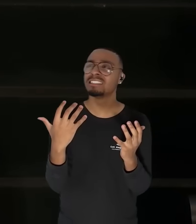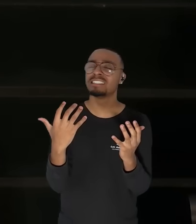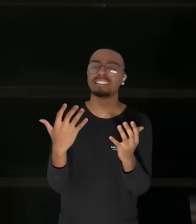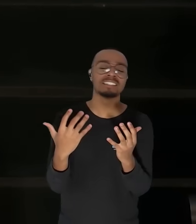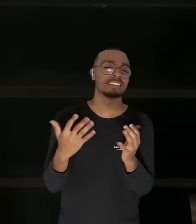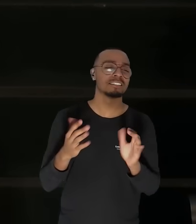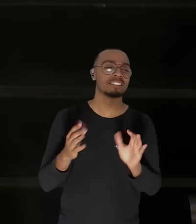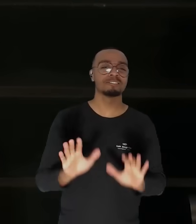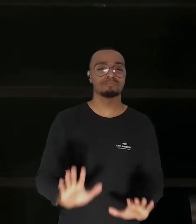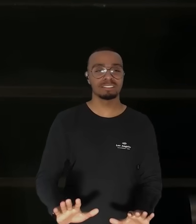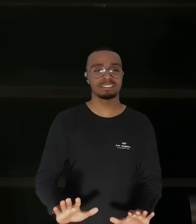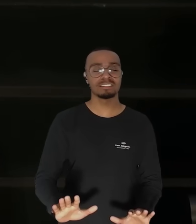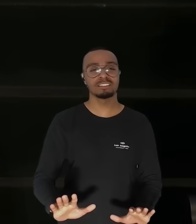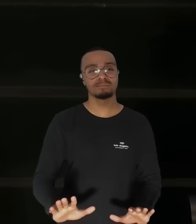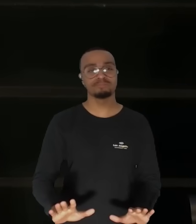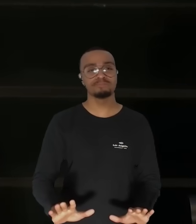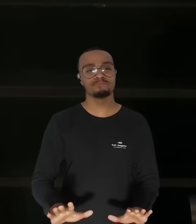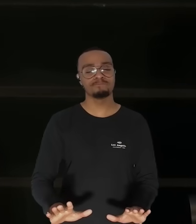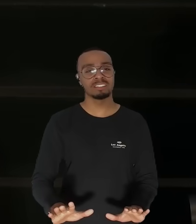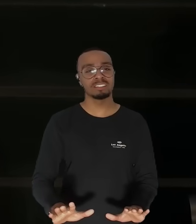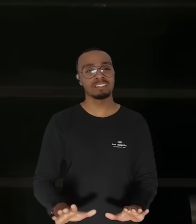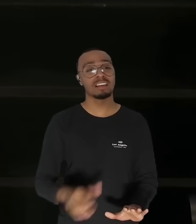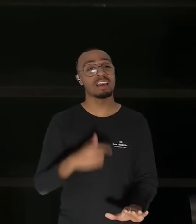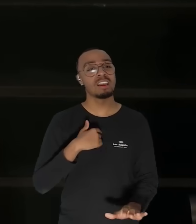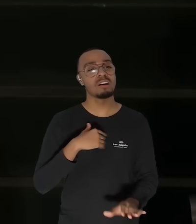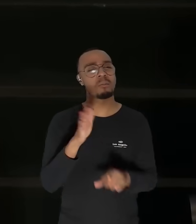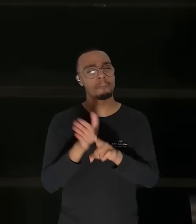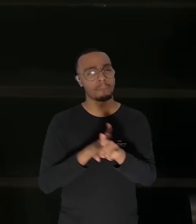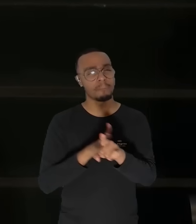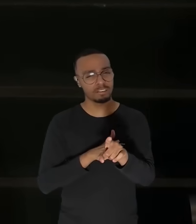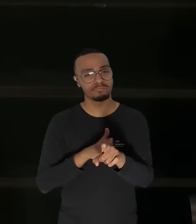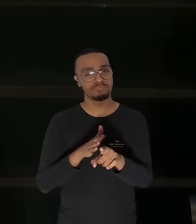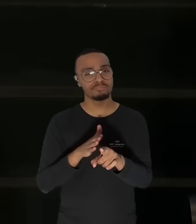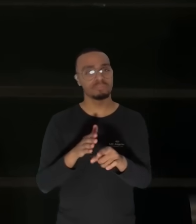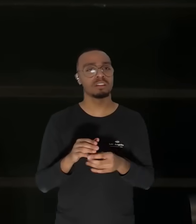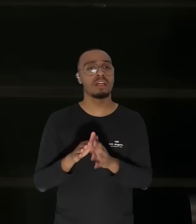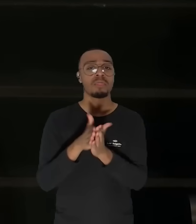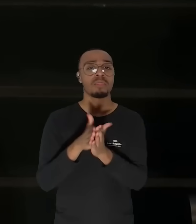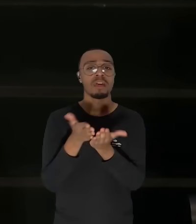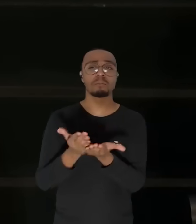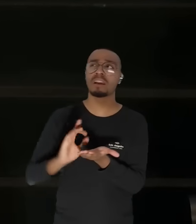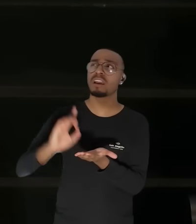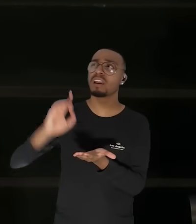Onde foi na Bíblia que Deus disse